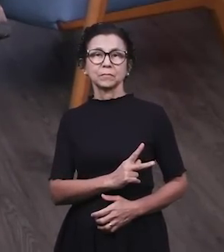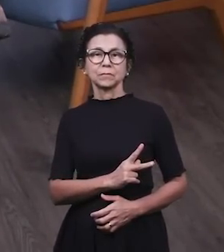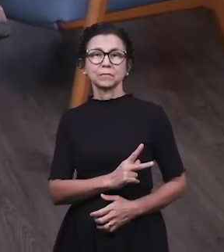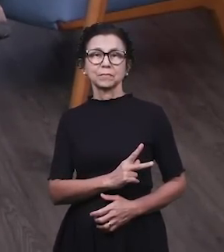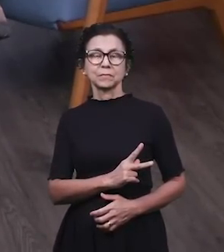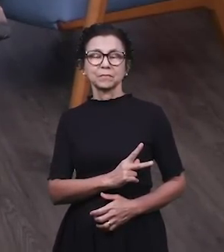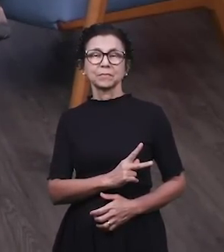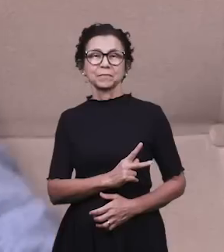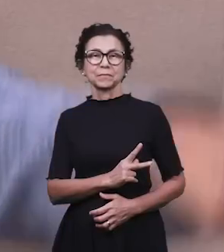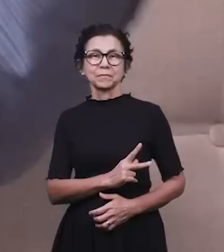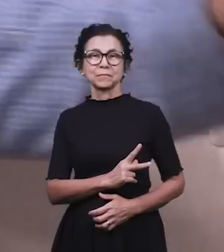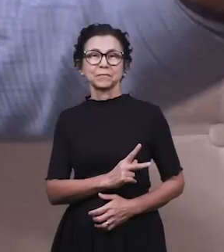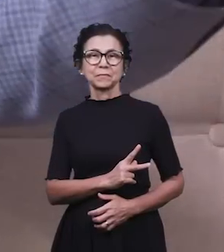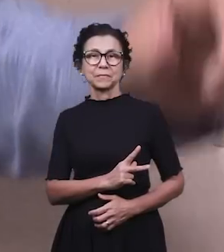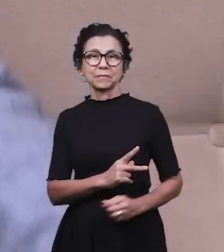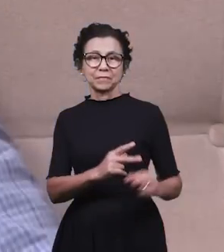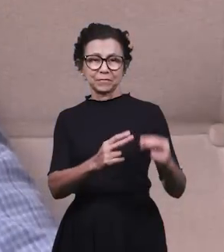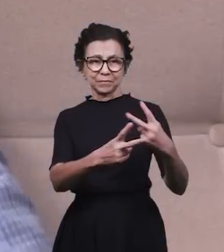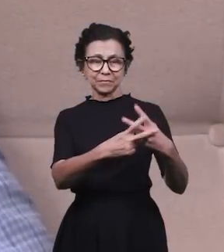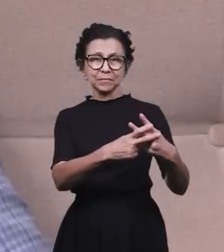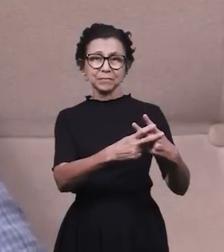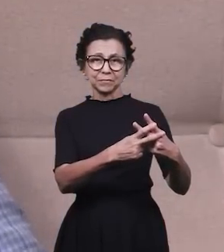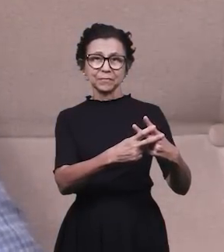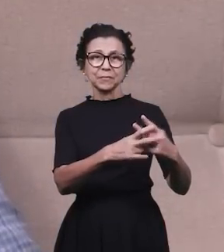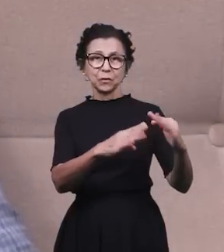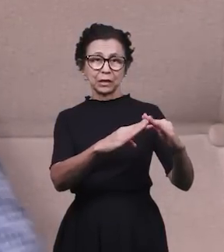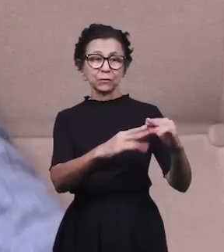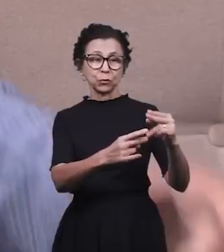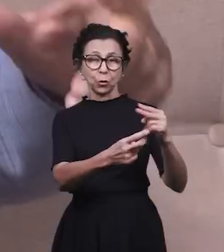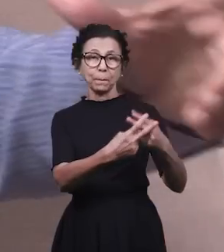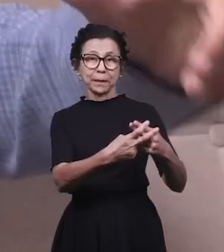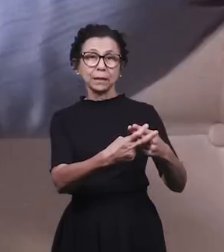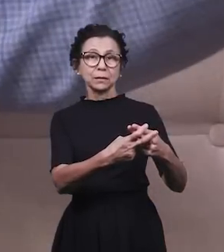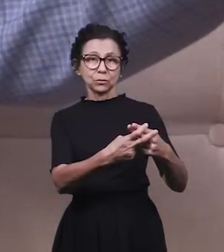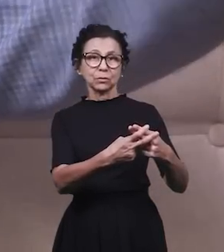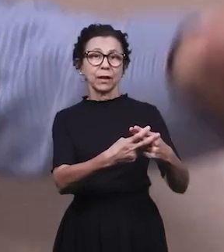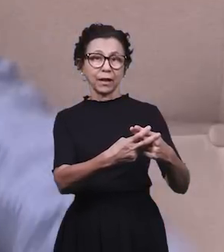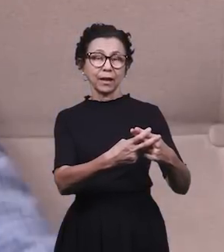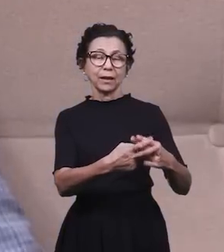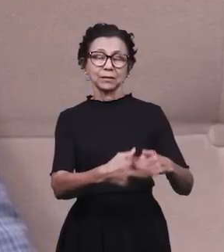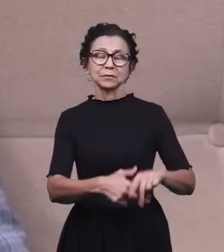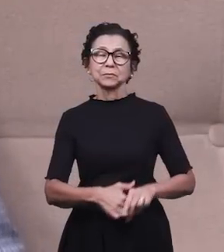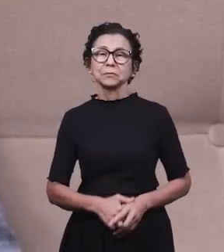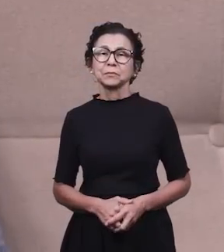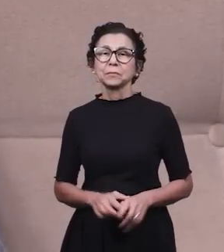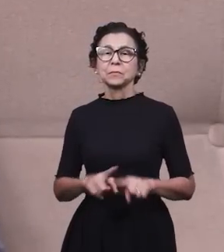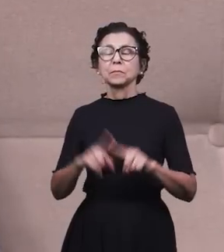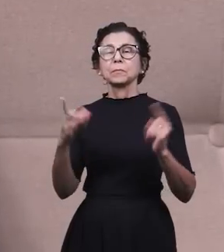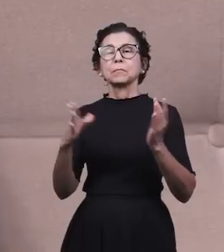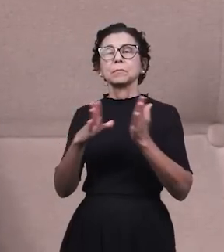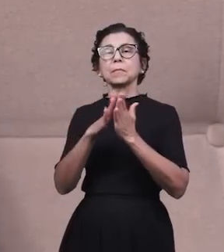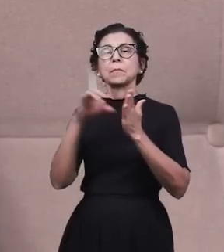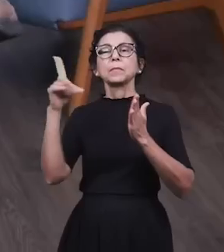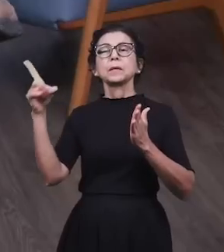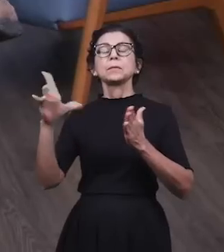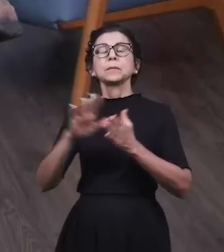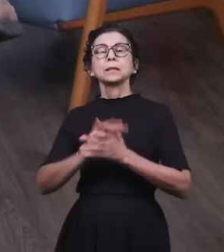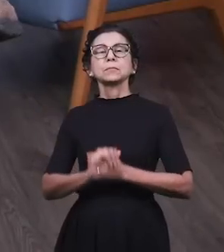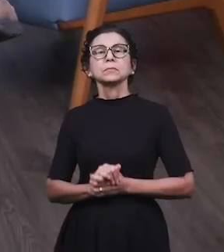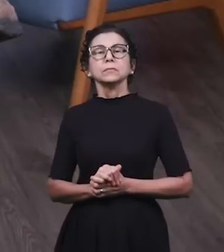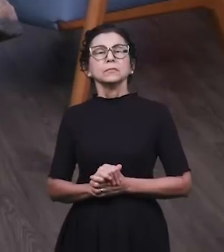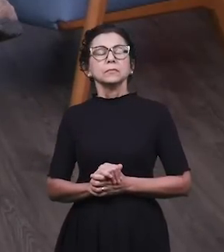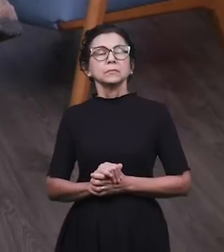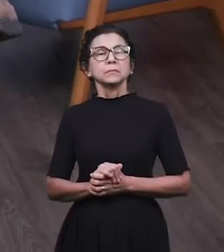preso como pessoa, mas a palavra não estava. Amém. Porque nada detém a palavra de Deus. Glória a Deus. Glória a Deus. É interessante